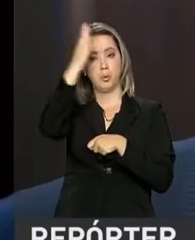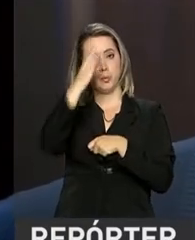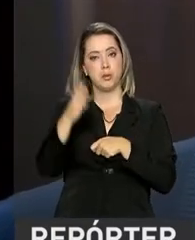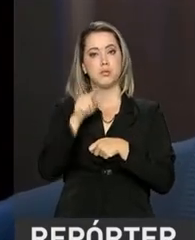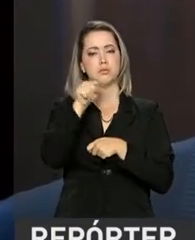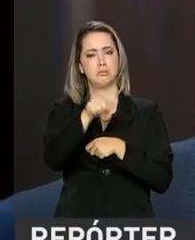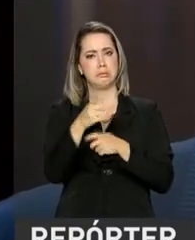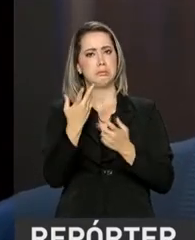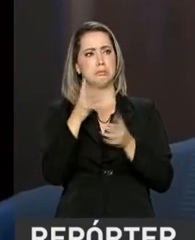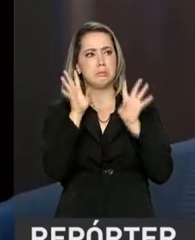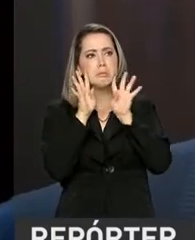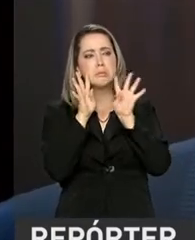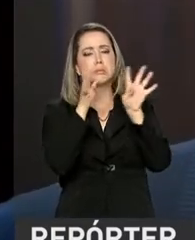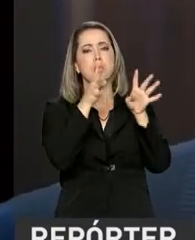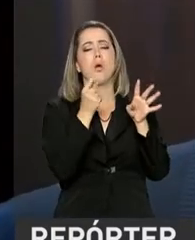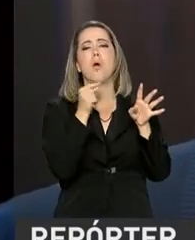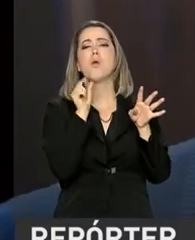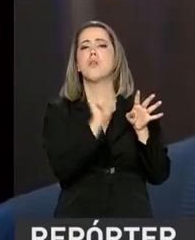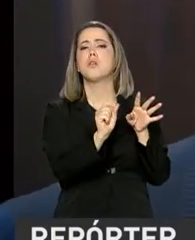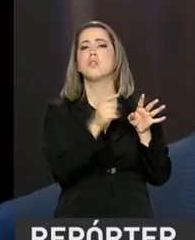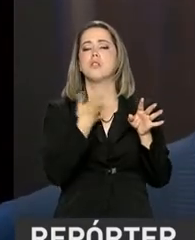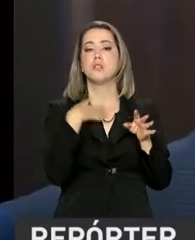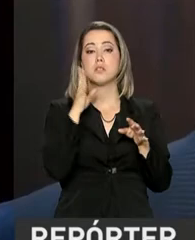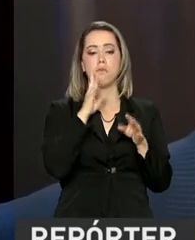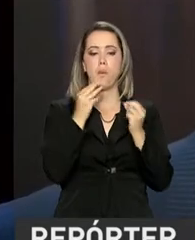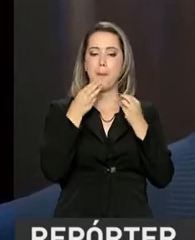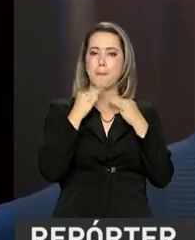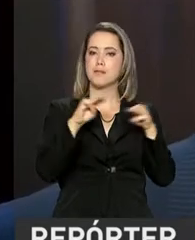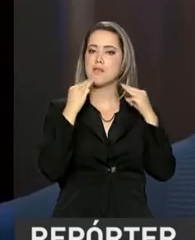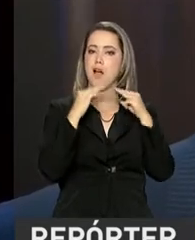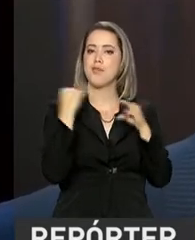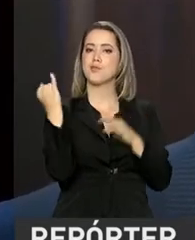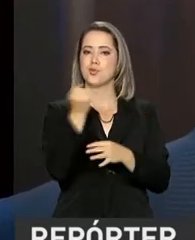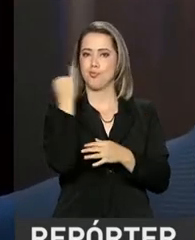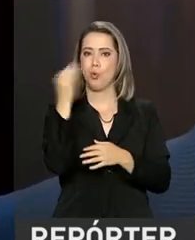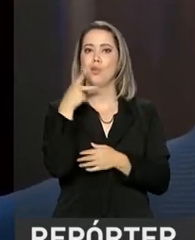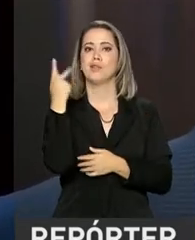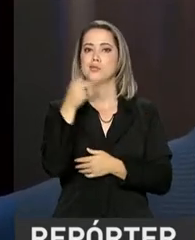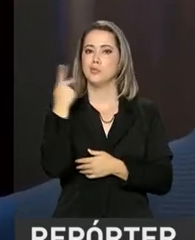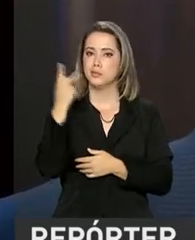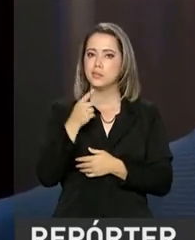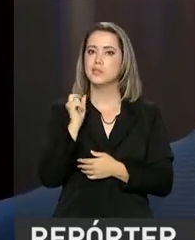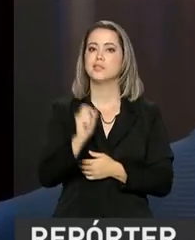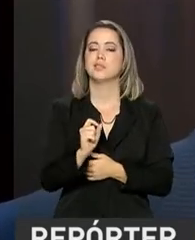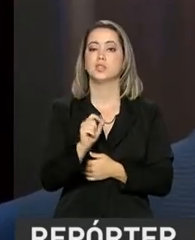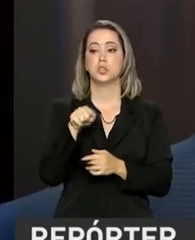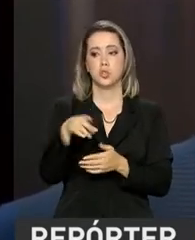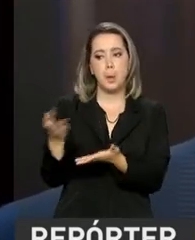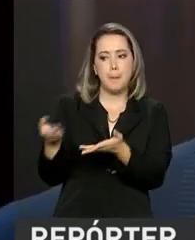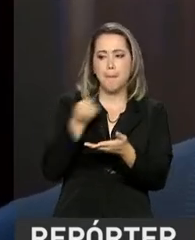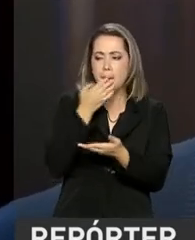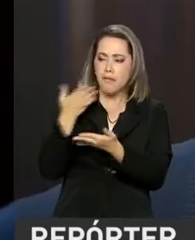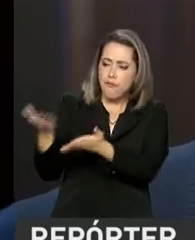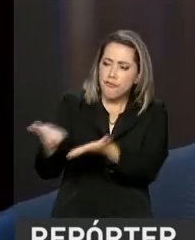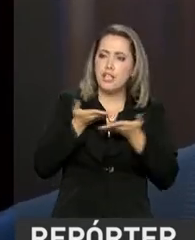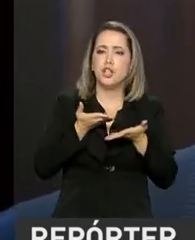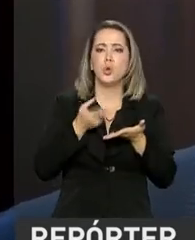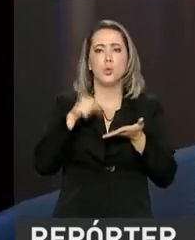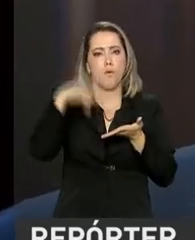lixa recebe uma mensagem importante política de que eles são bem vindos ao brasil